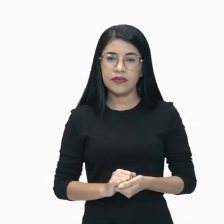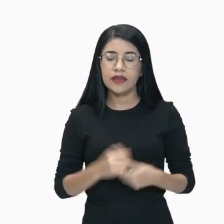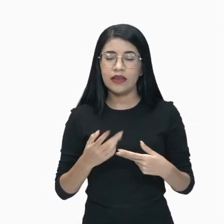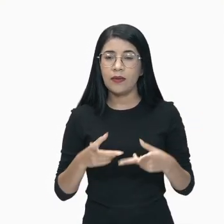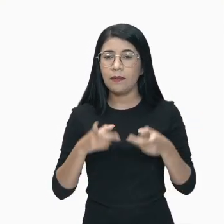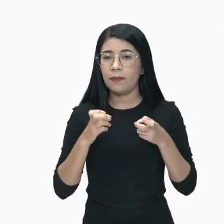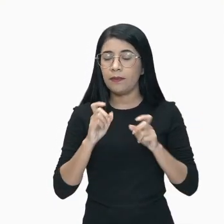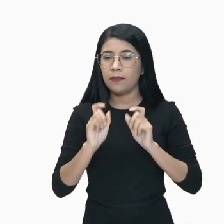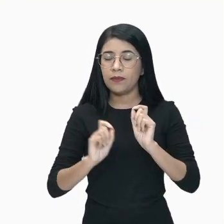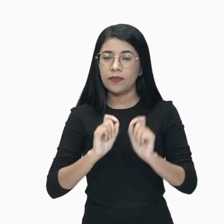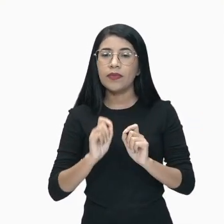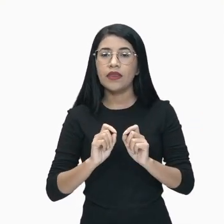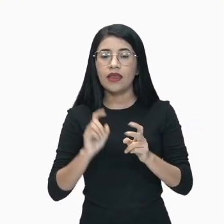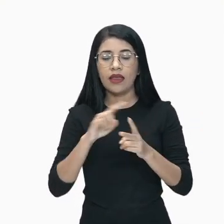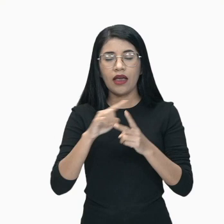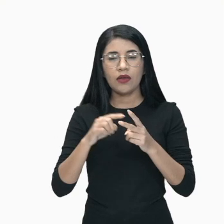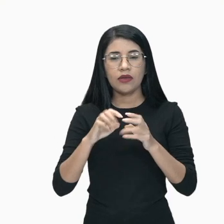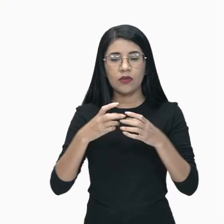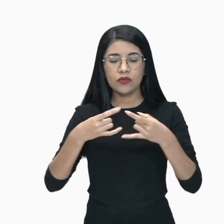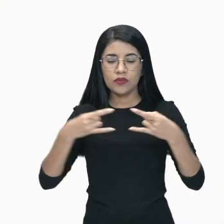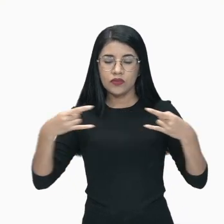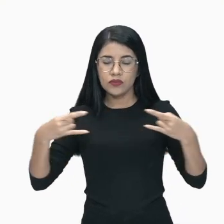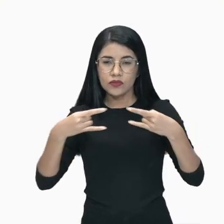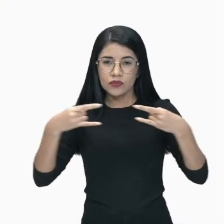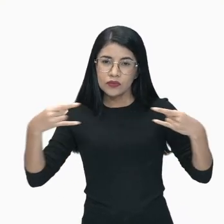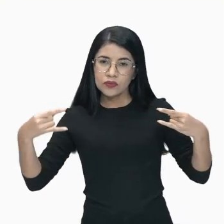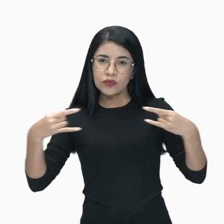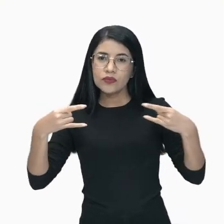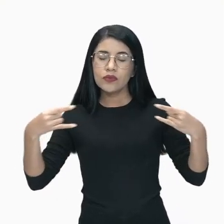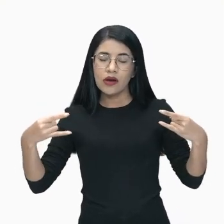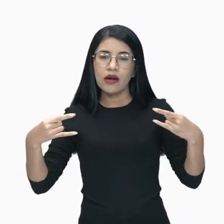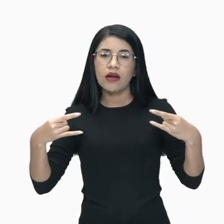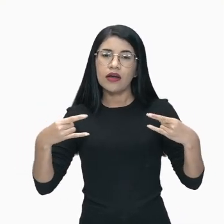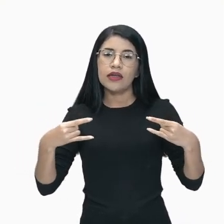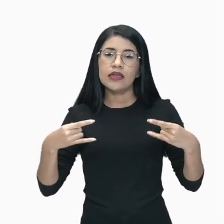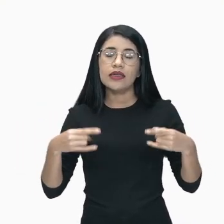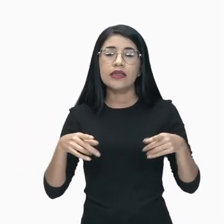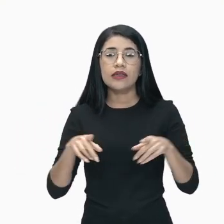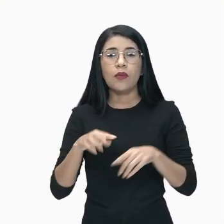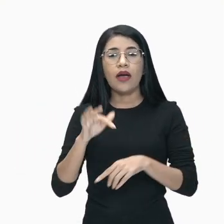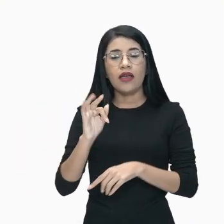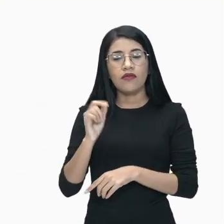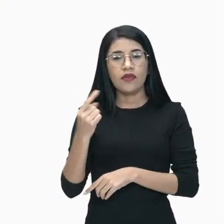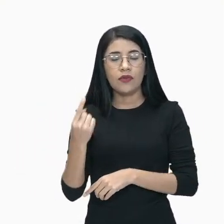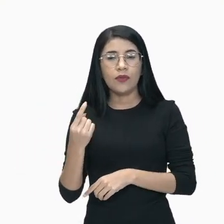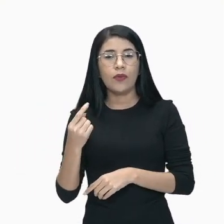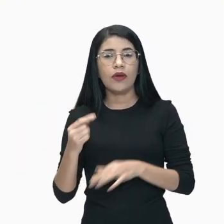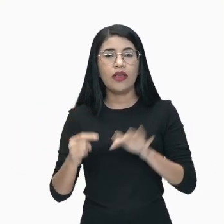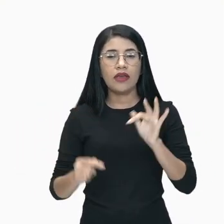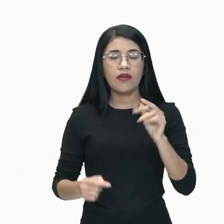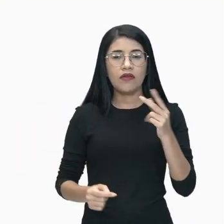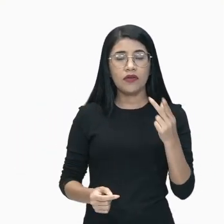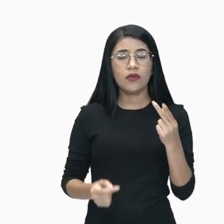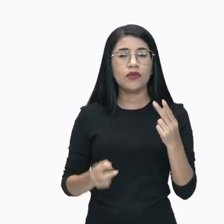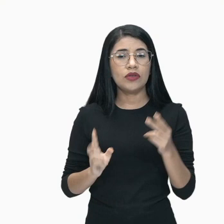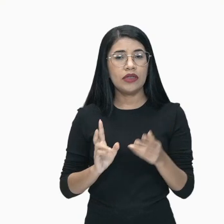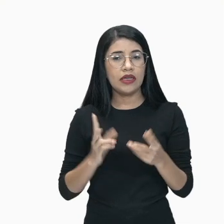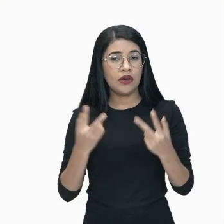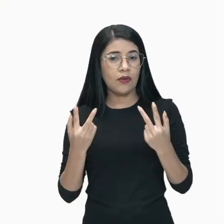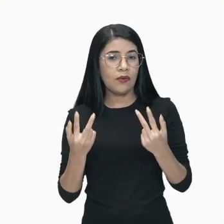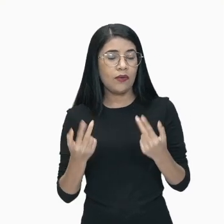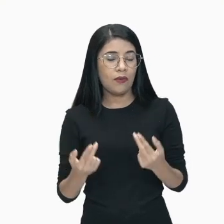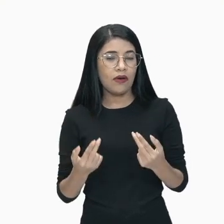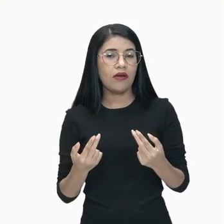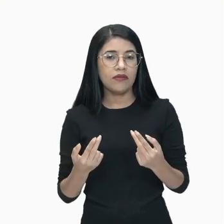gente percebe que elas estão tentando se separar. Essas forças, tanto F1 como F2, elas têm o mesmo módulo, elas são iguais